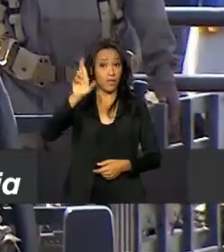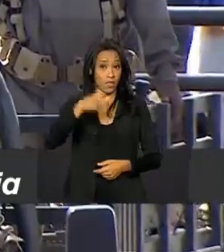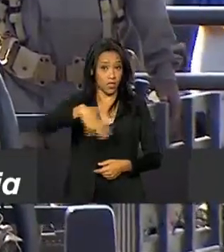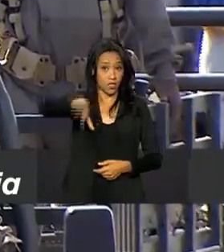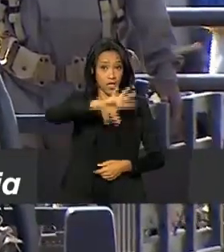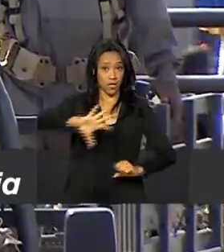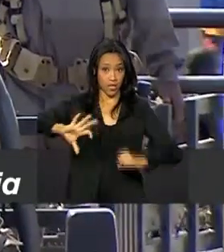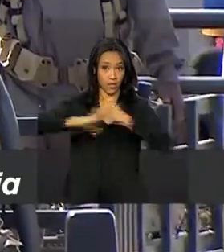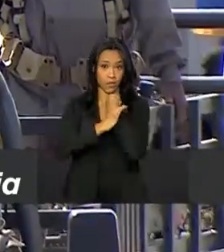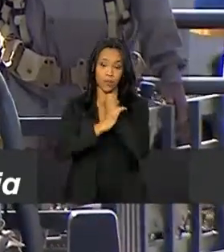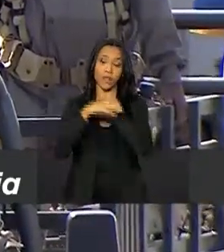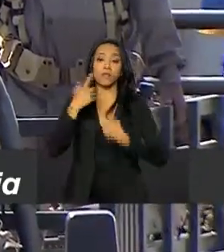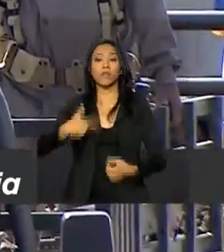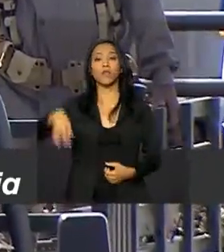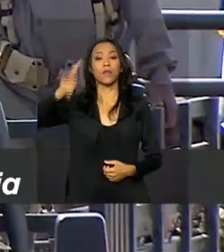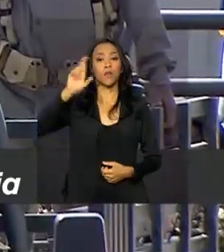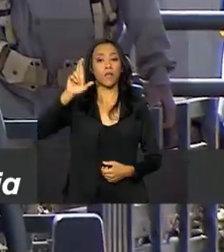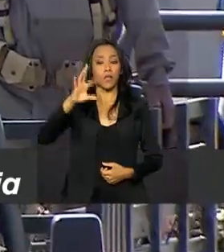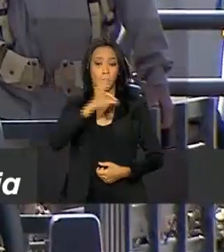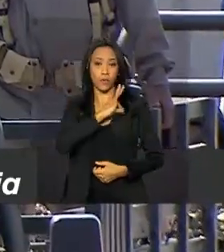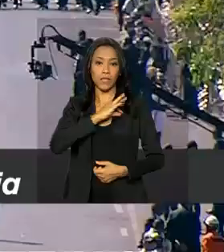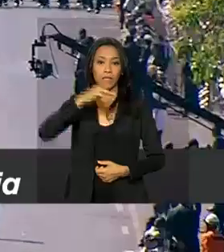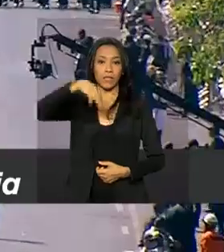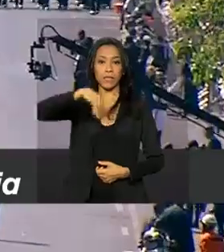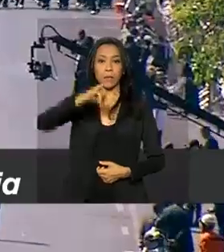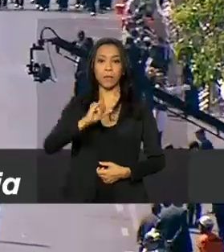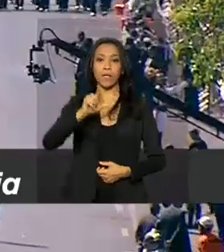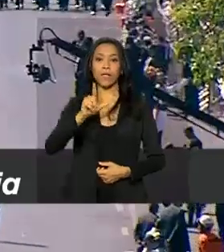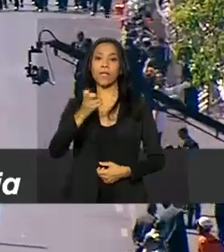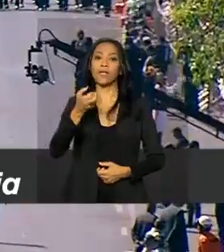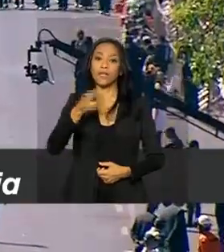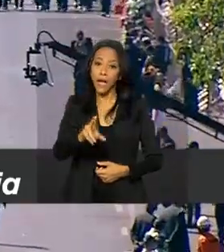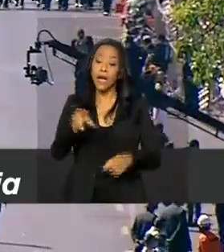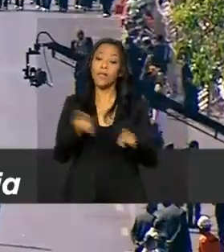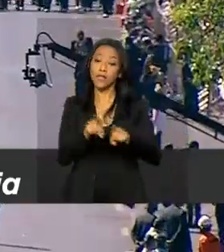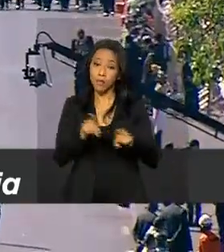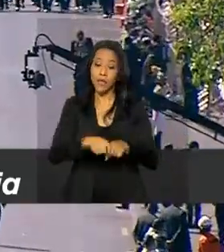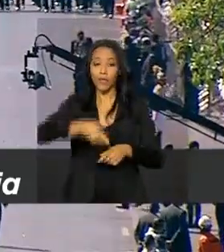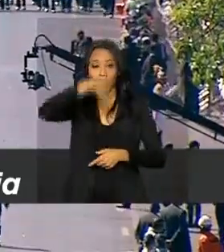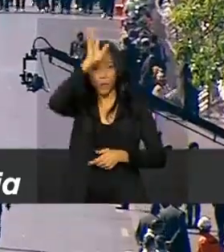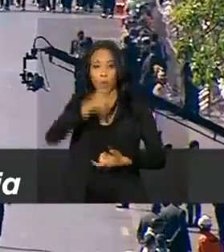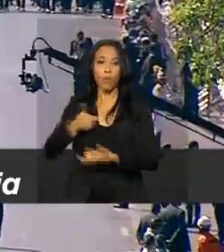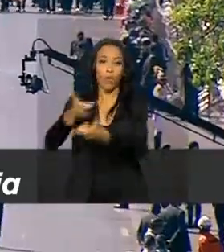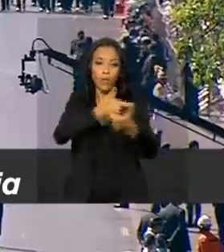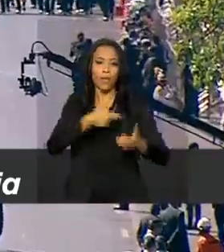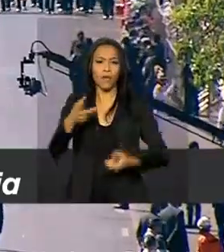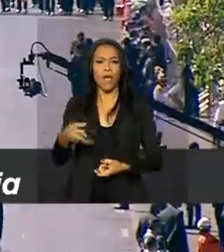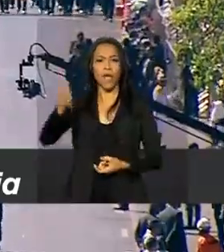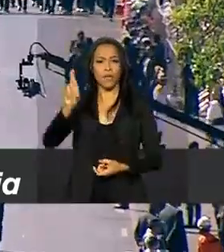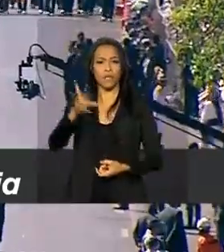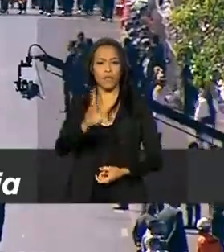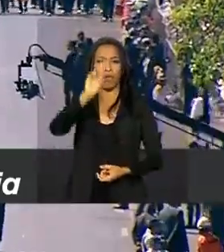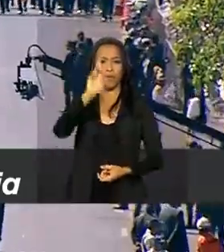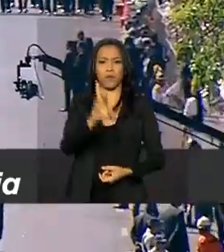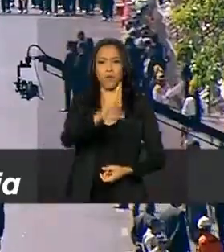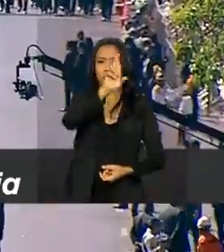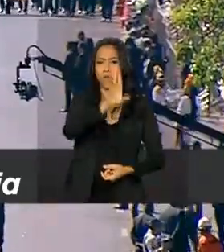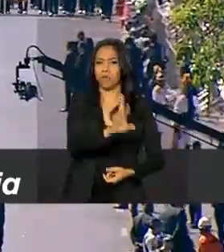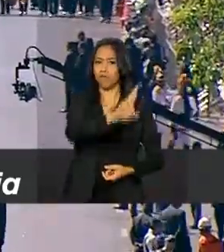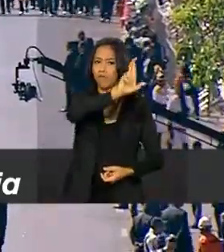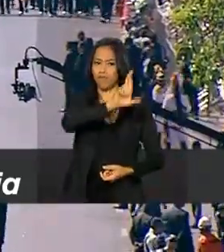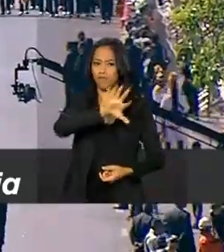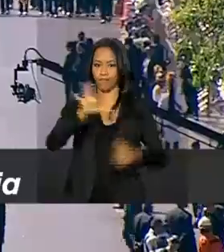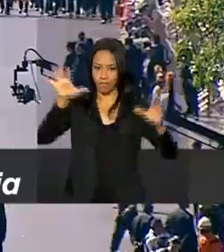da Polícia Militar e do Corpo de Bombeiros Militar do Distrito Federal, com seus respectivos